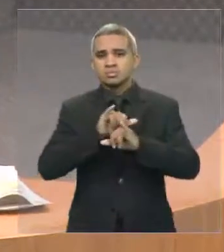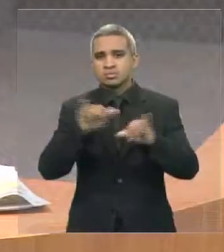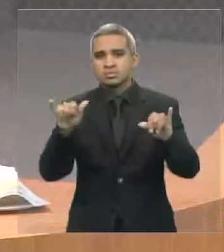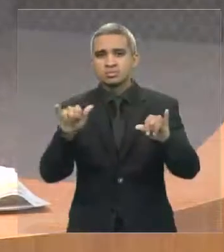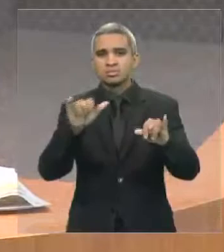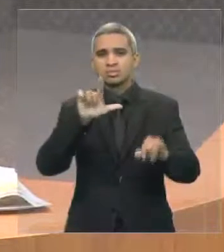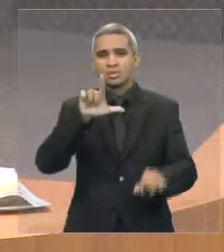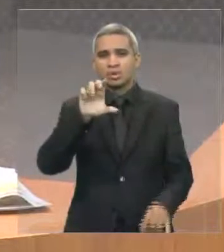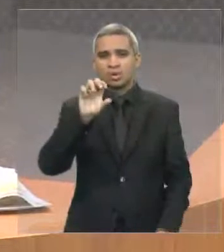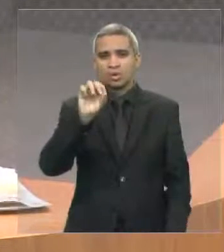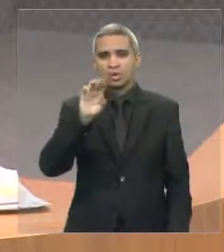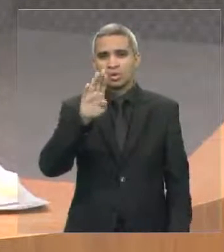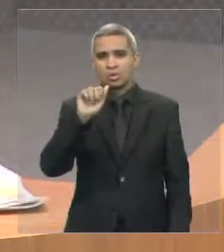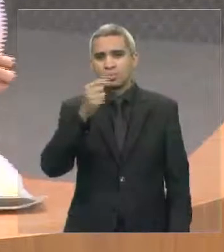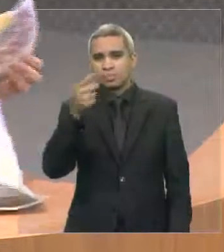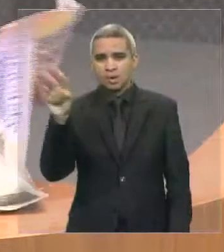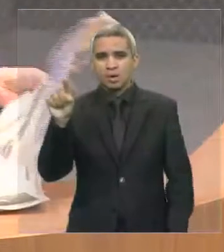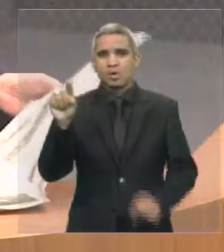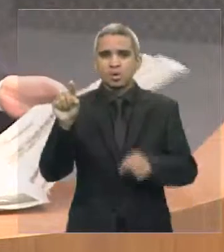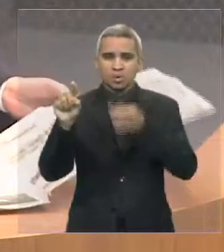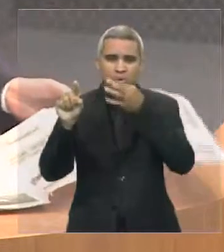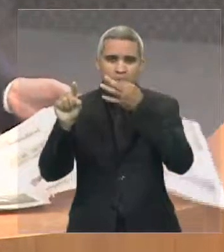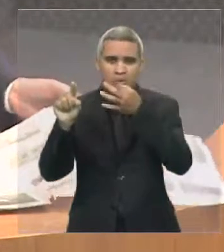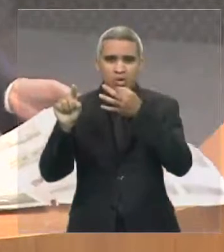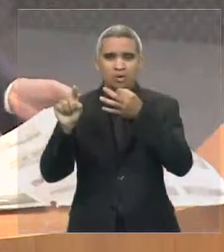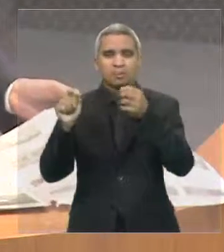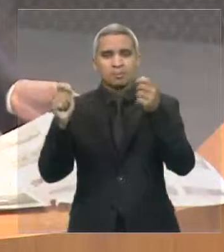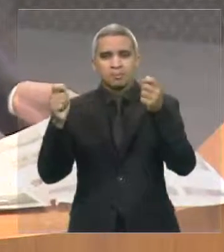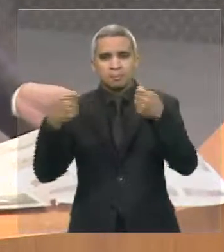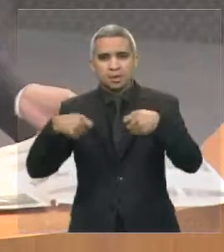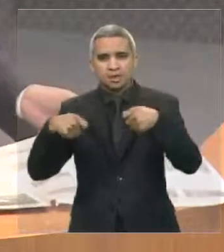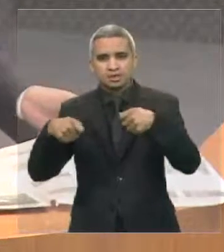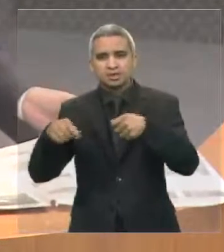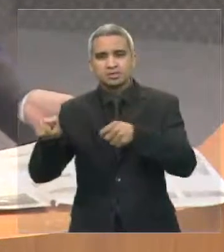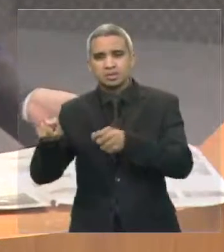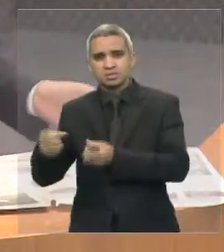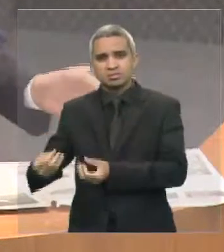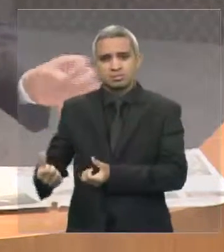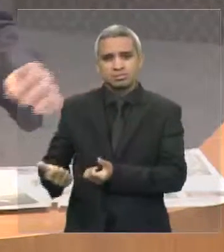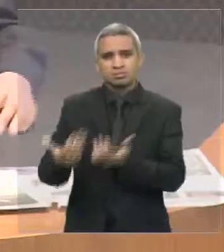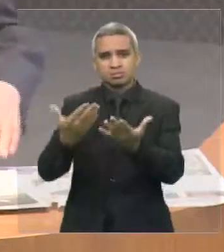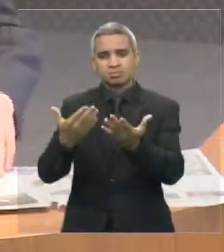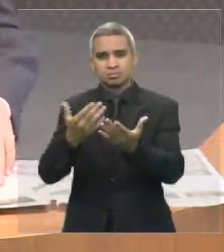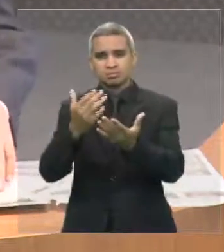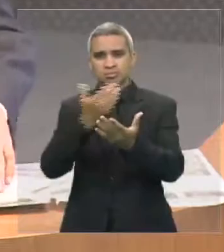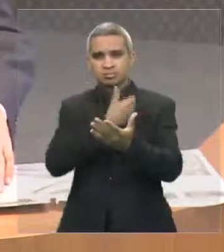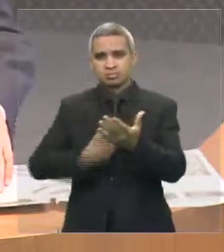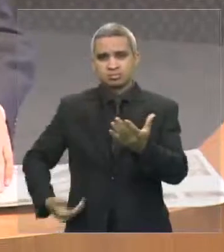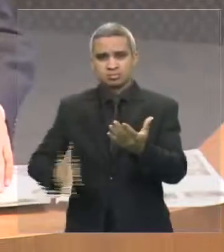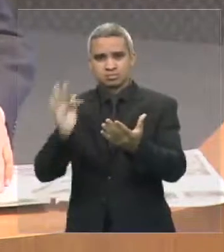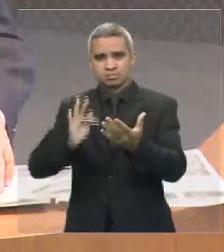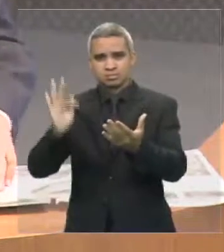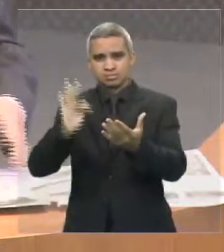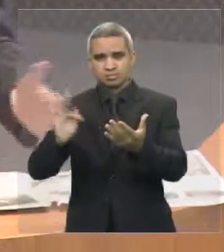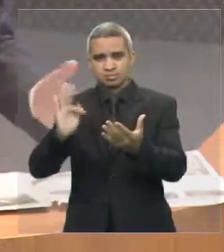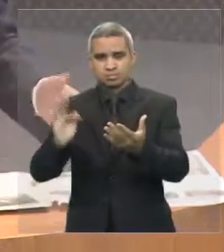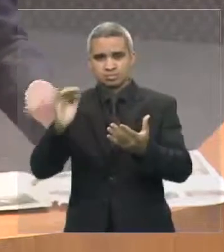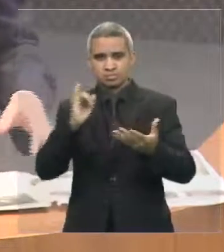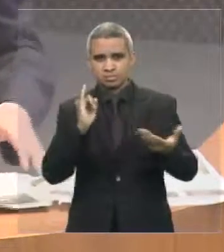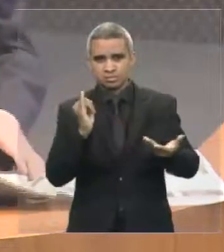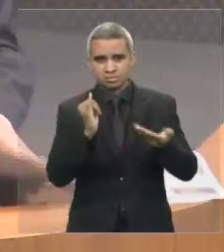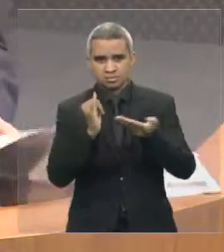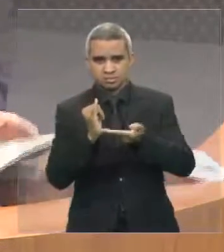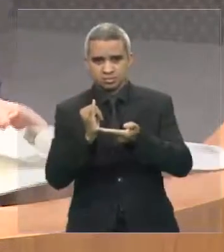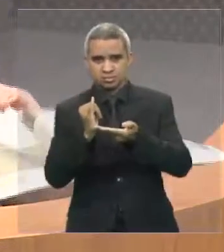seja federalizado. Uma sugestão feita pelo senador Lobão Filho, que me parece que agora